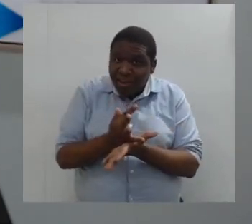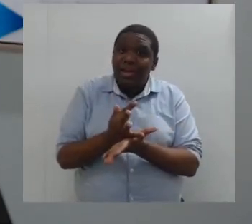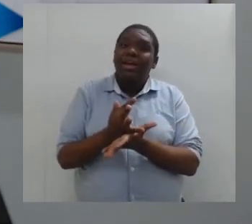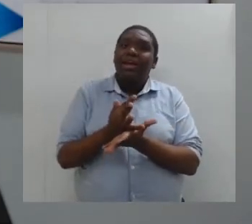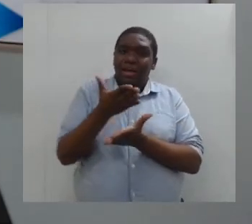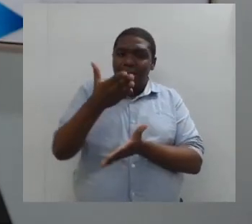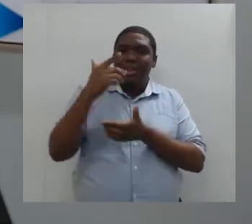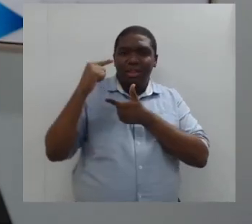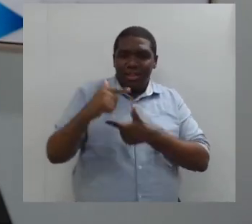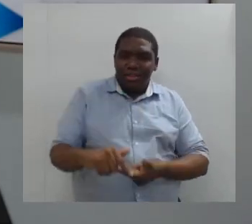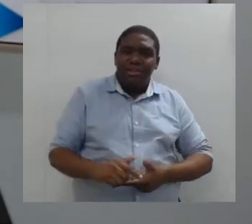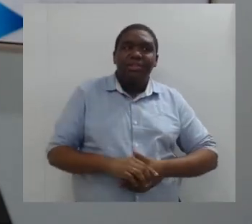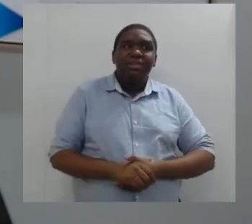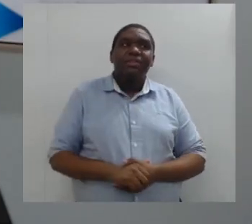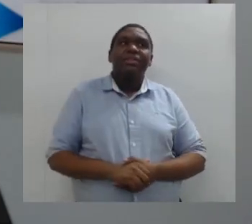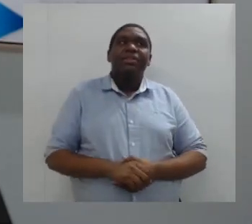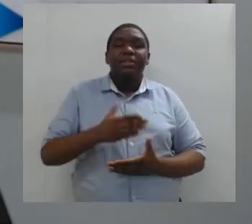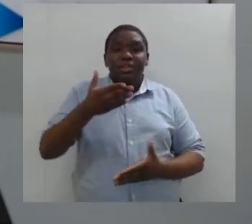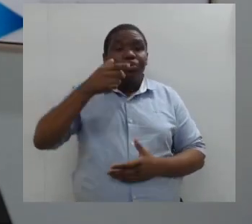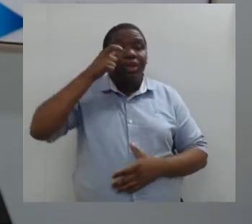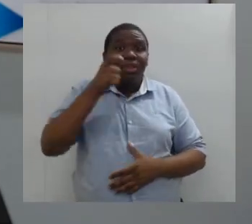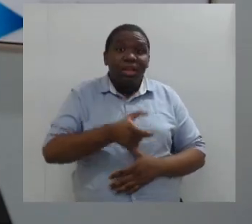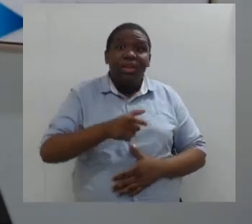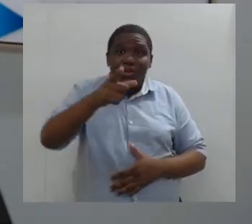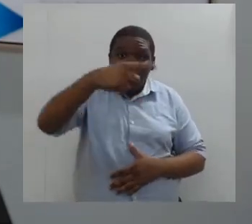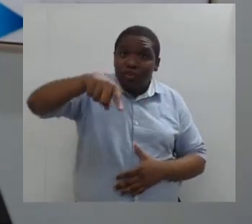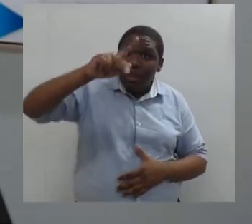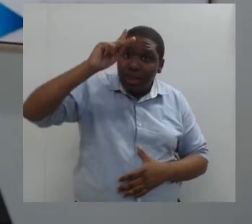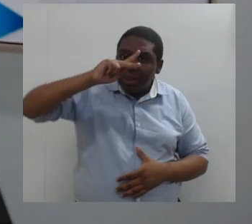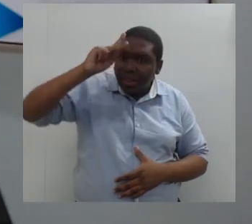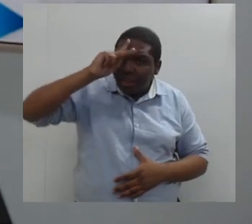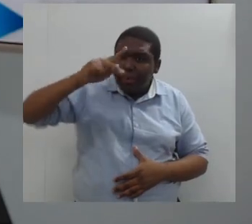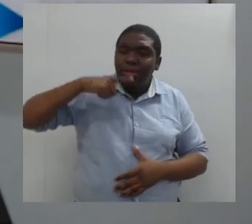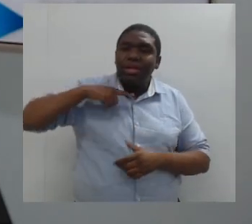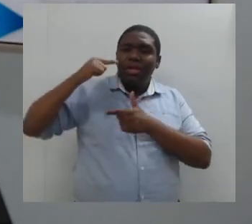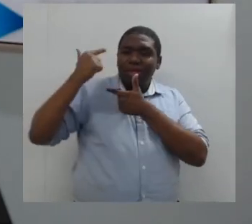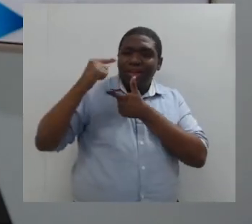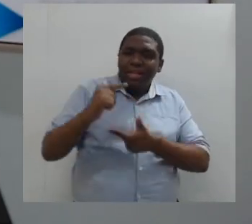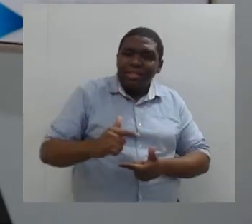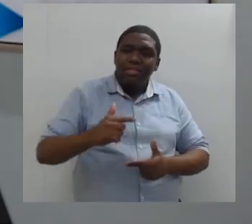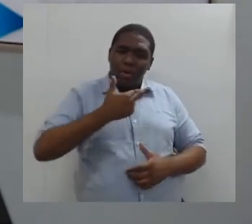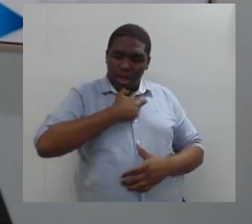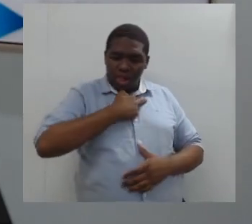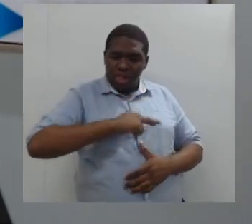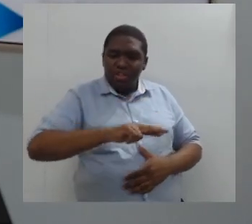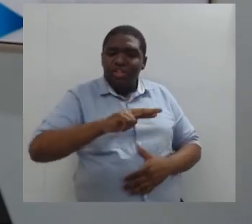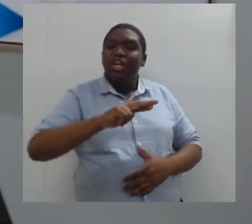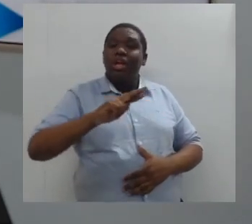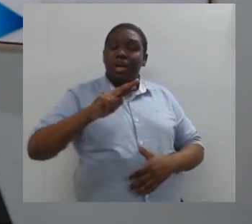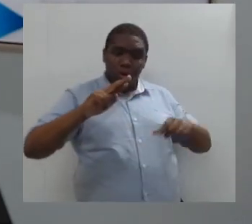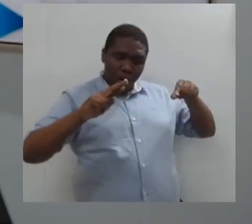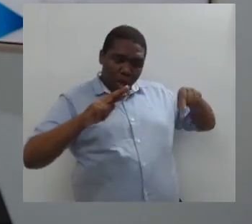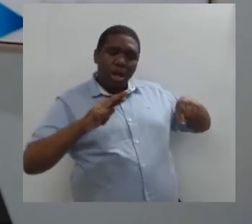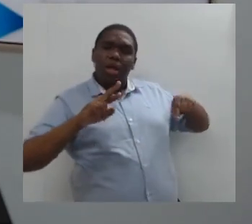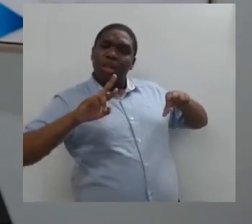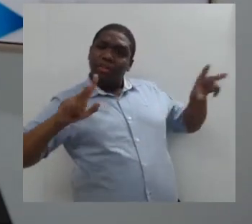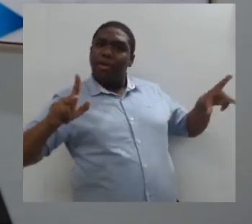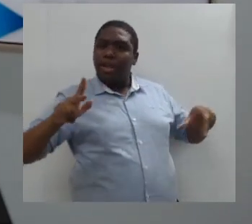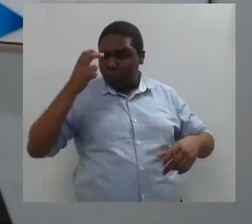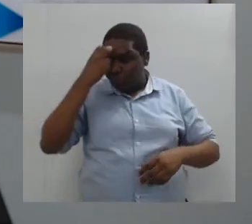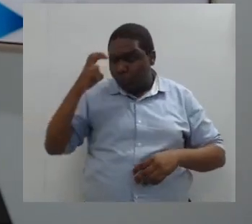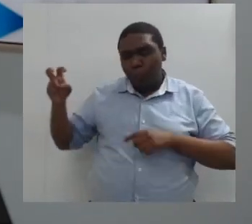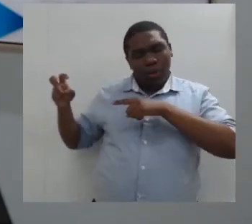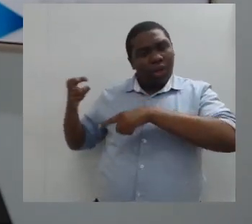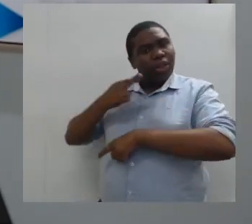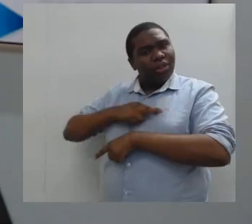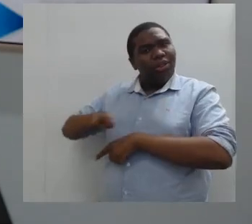esta tradição. Interessante. Lembram que as tradições religiosas, uma é diferente da outra. Cada uma